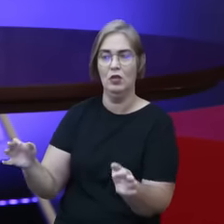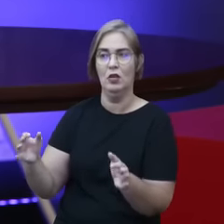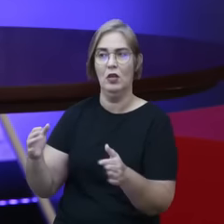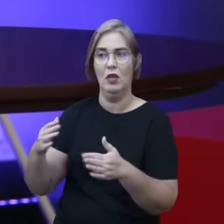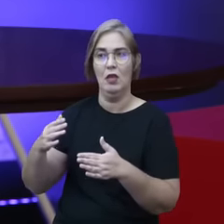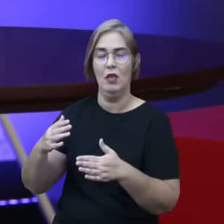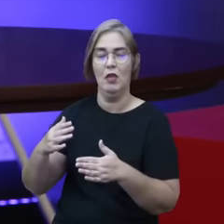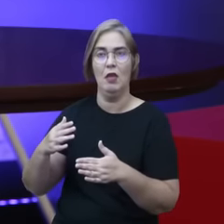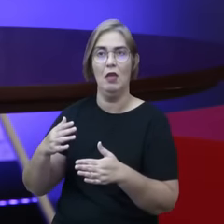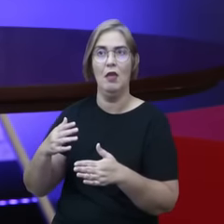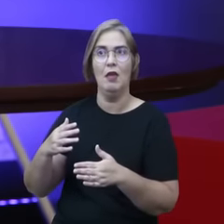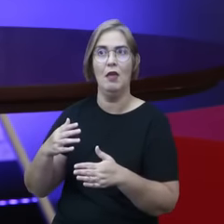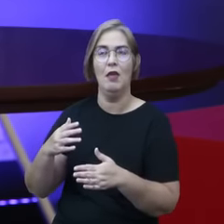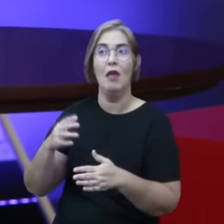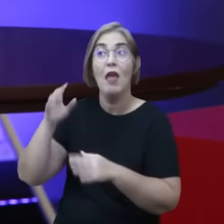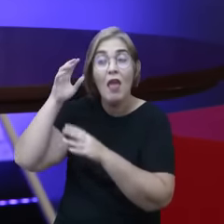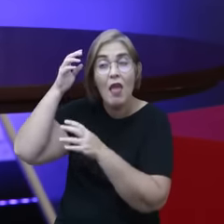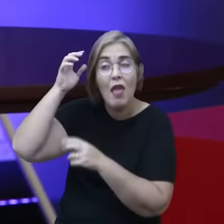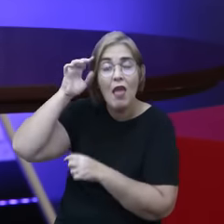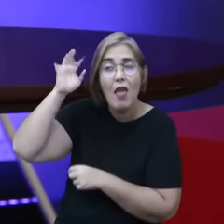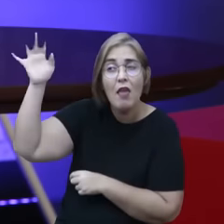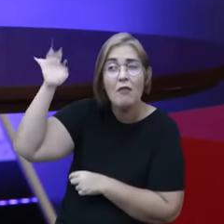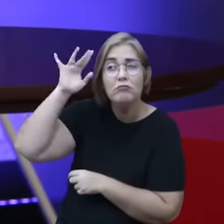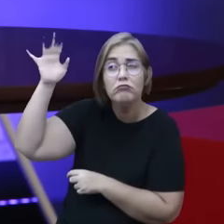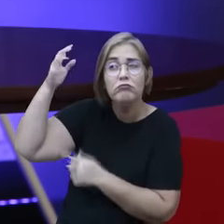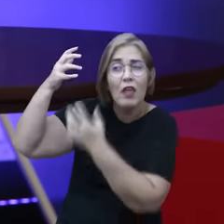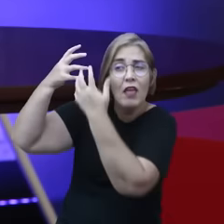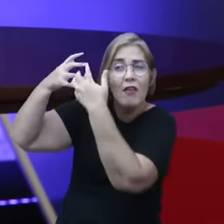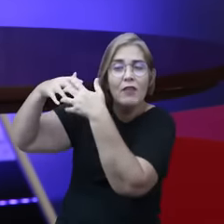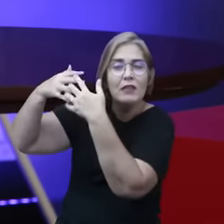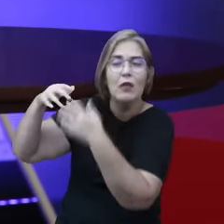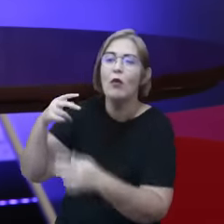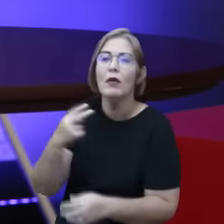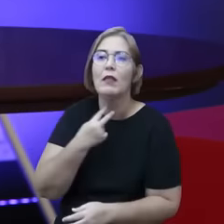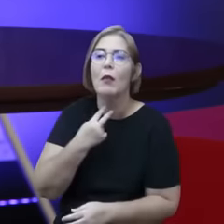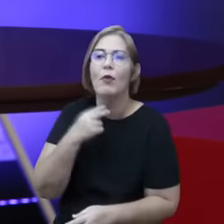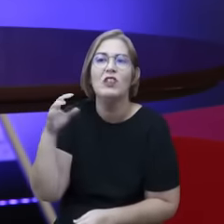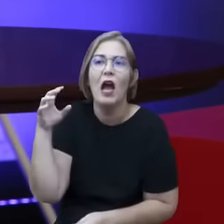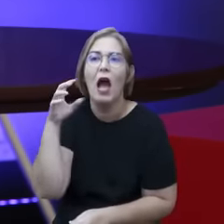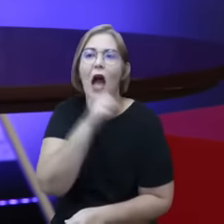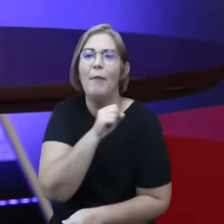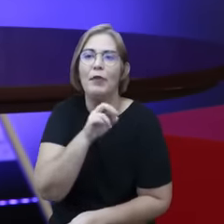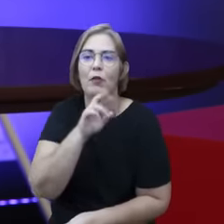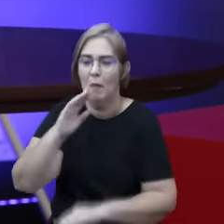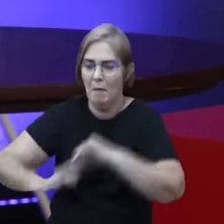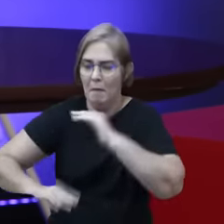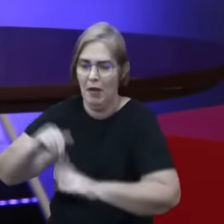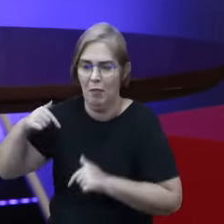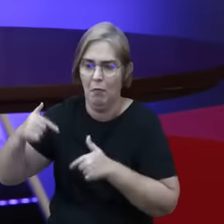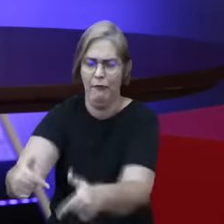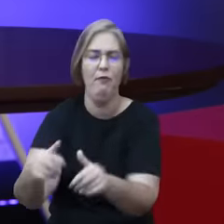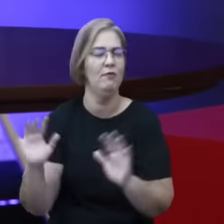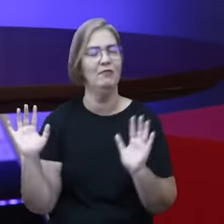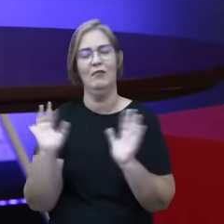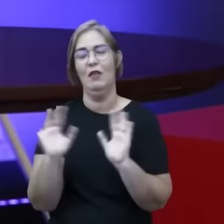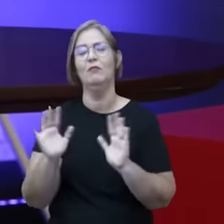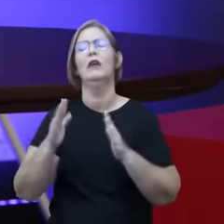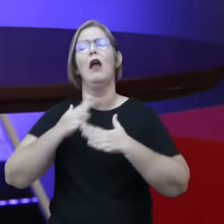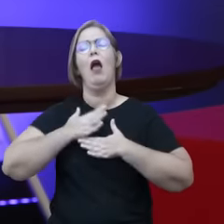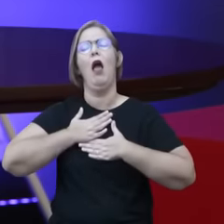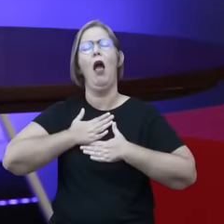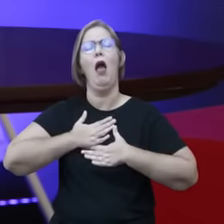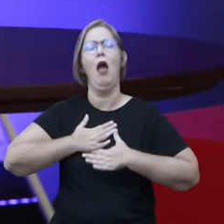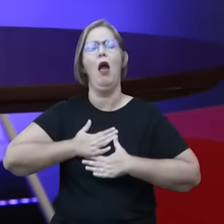imediatismo, sem a sua eh necessidade prática, porque ela apenas a